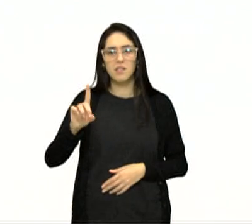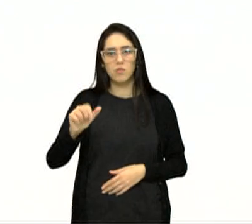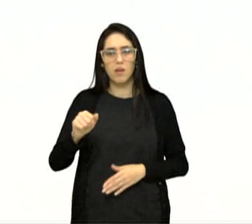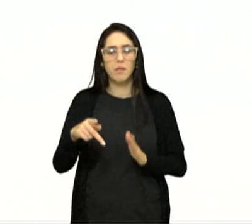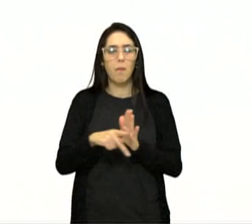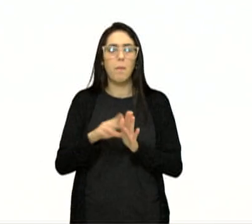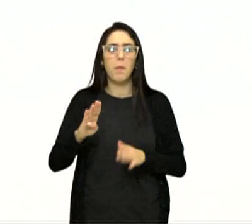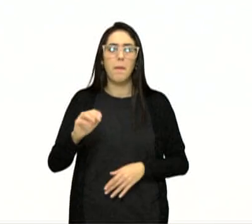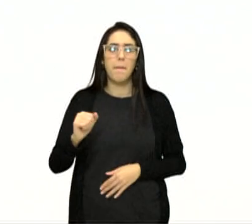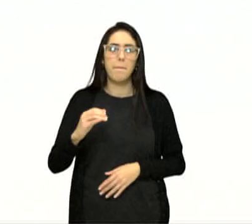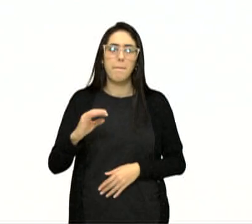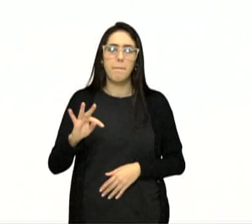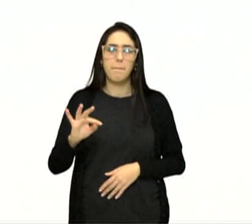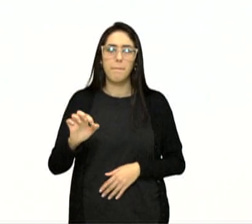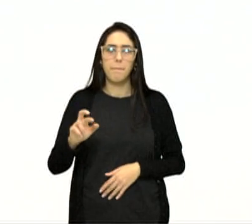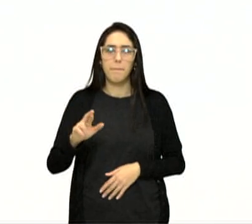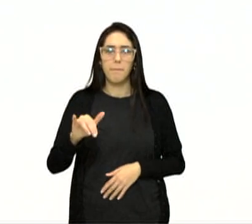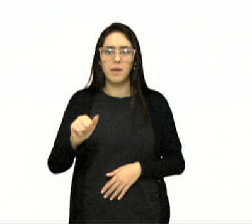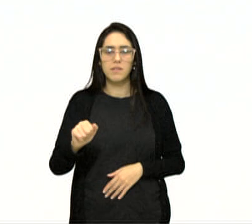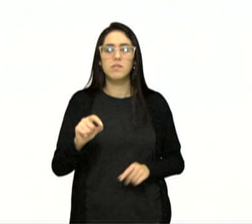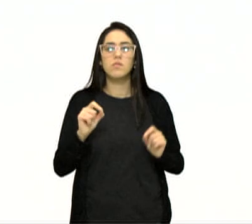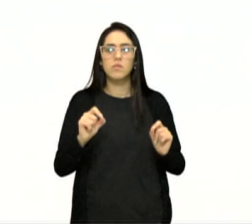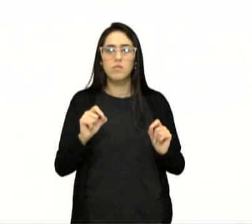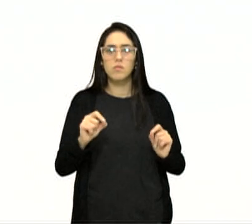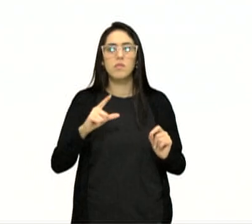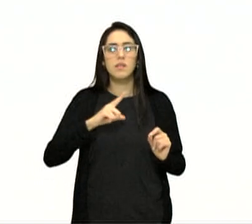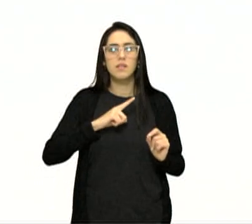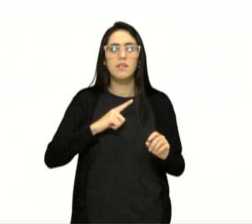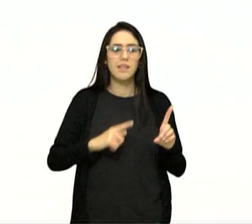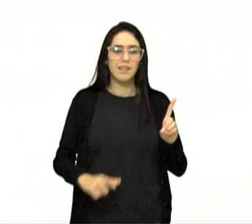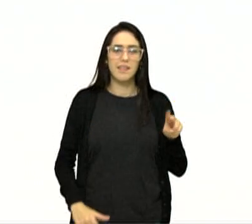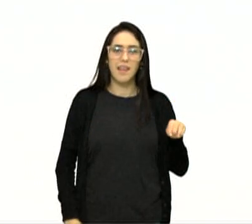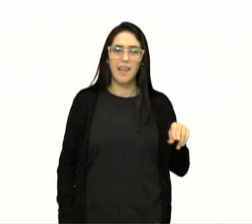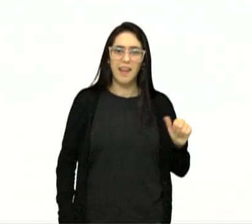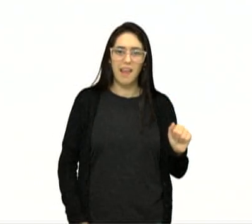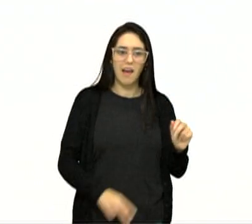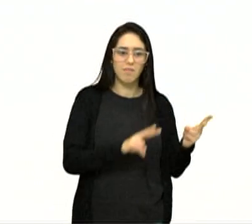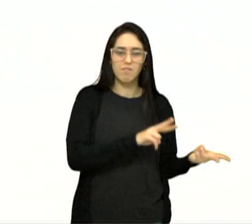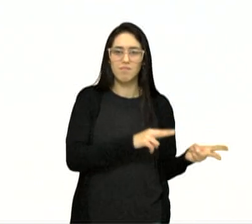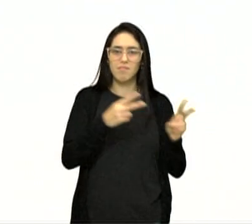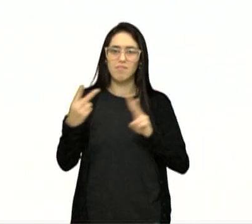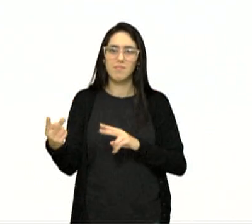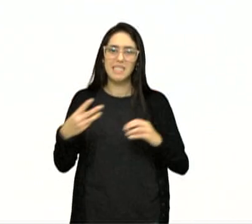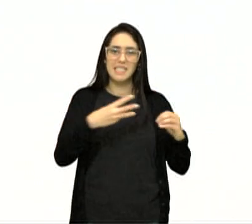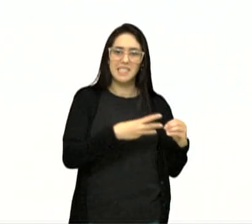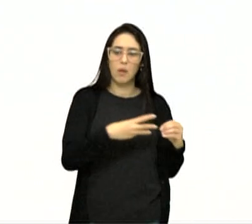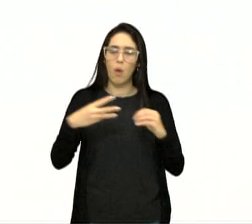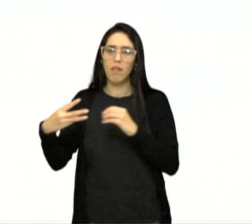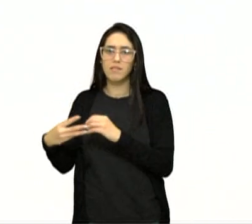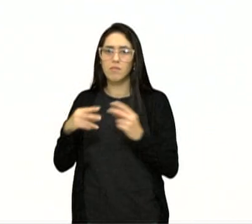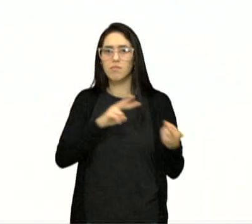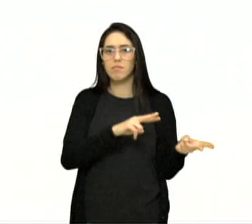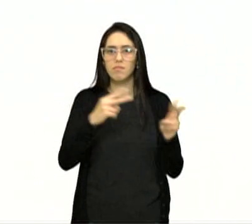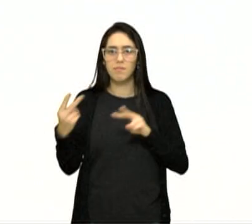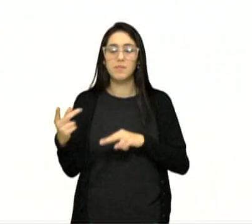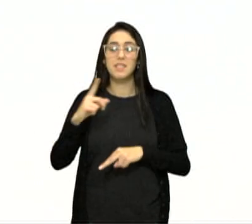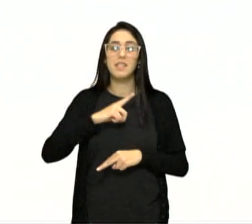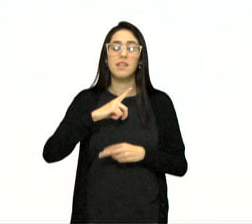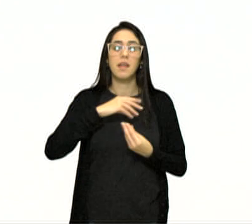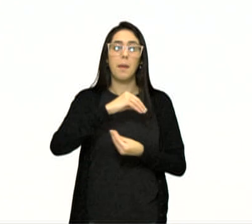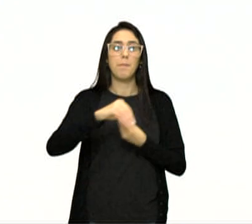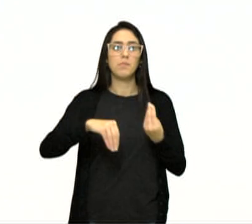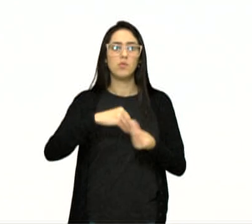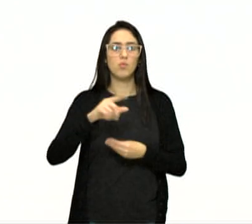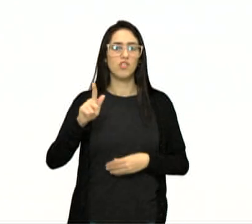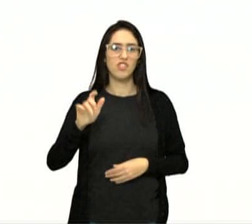né, processos de transferência de fragmentos de DNA de uma célula para outra. E nesse processo ocorre a mistura de genes.